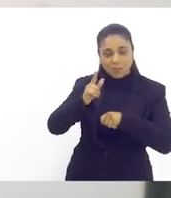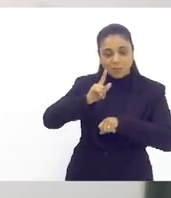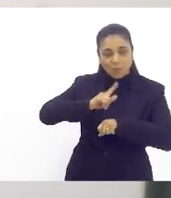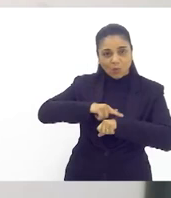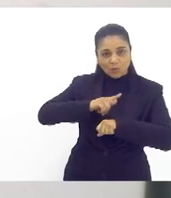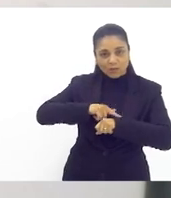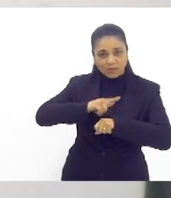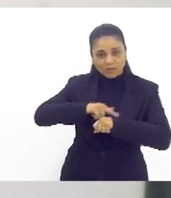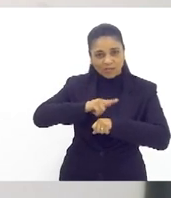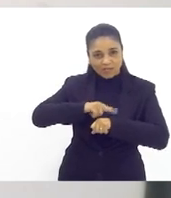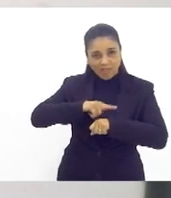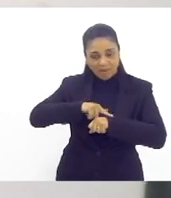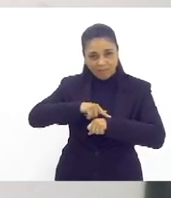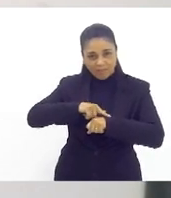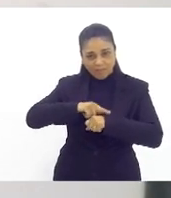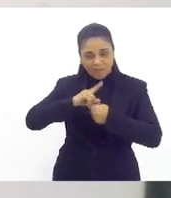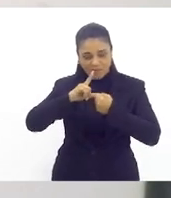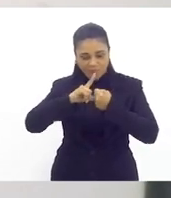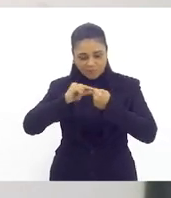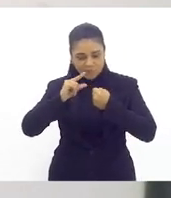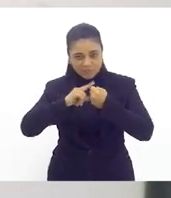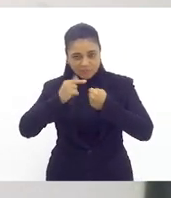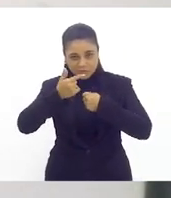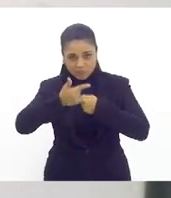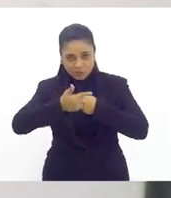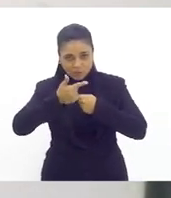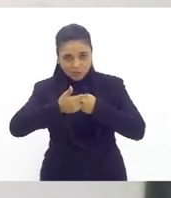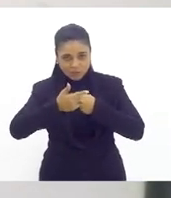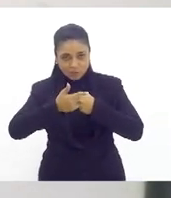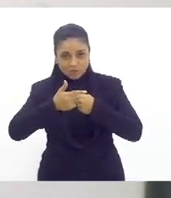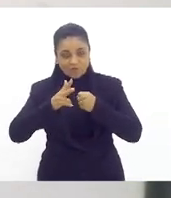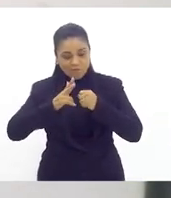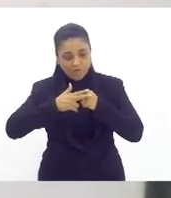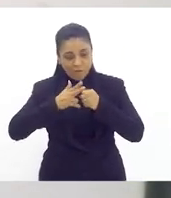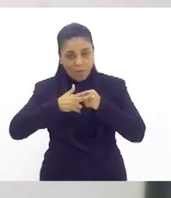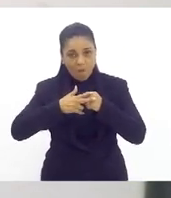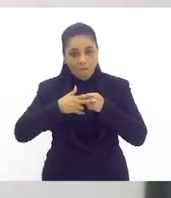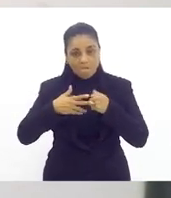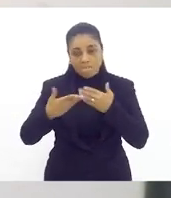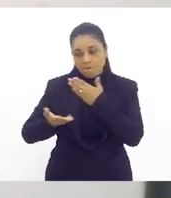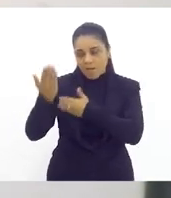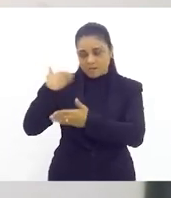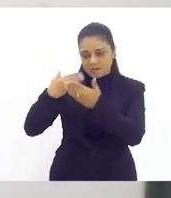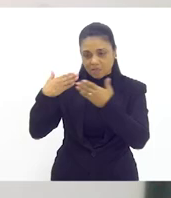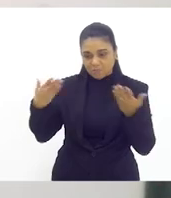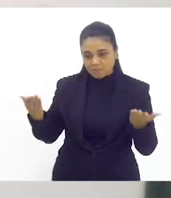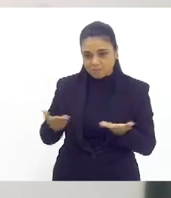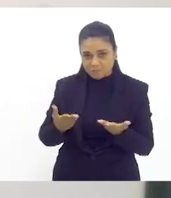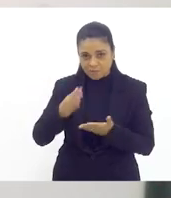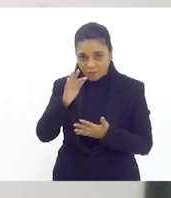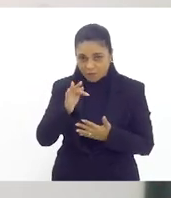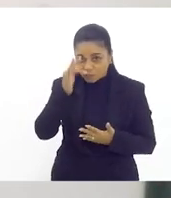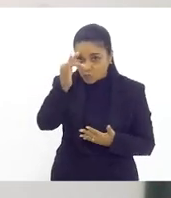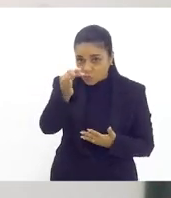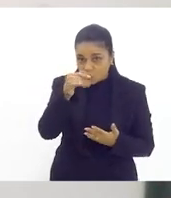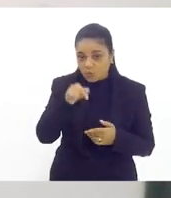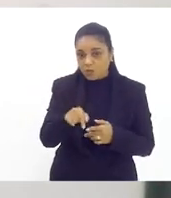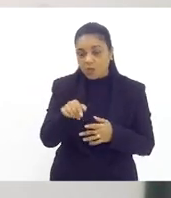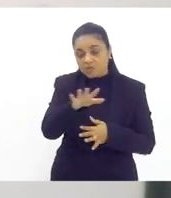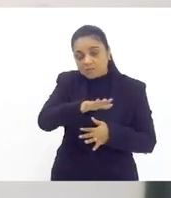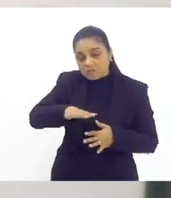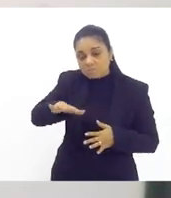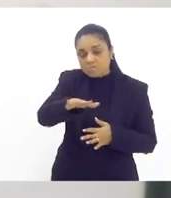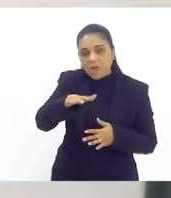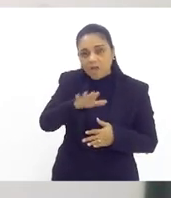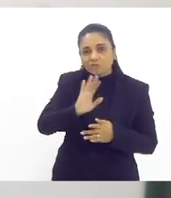inciso 2 quando a gente fala sala de cinema tem que ser entendido o passado presente e futuro que é espaços que